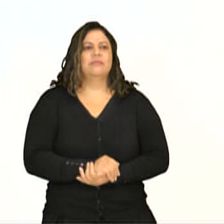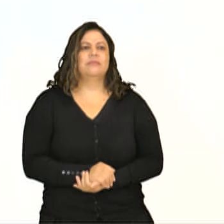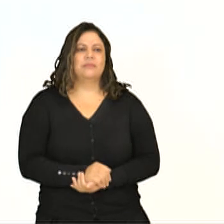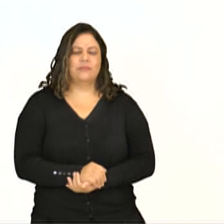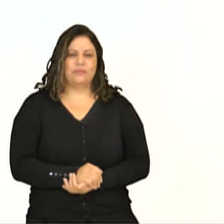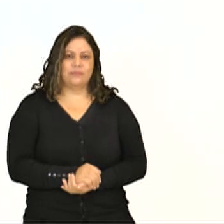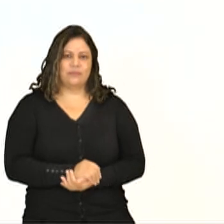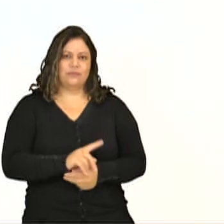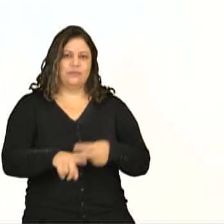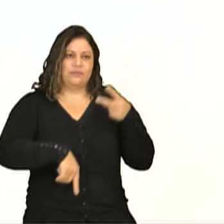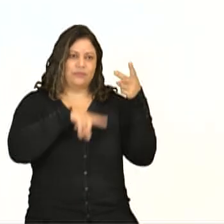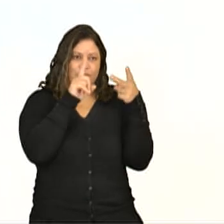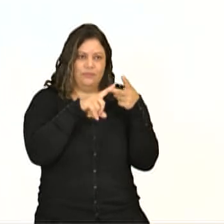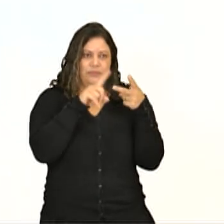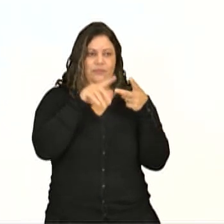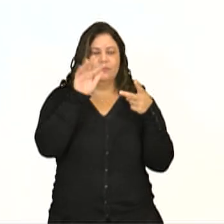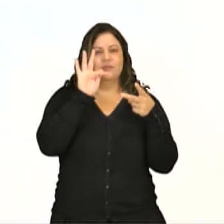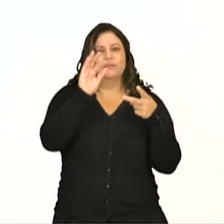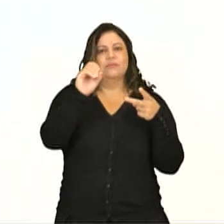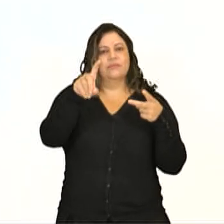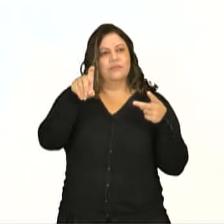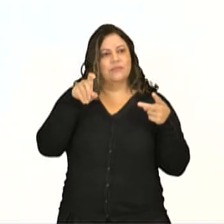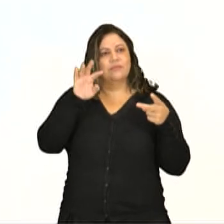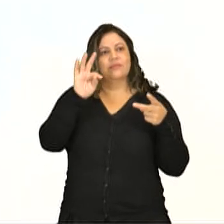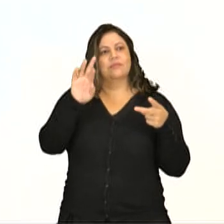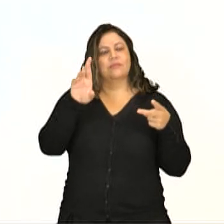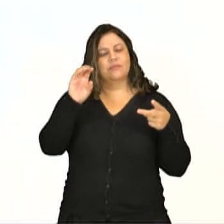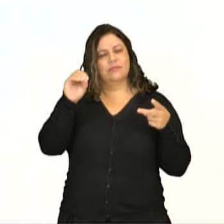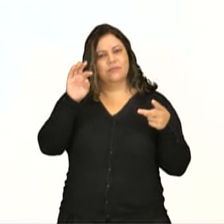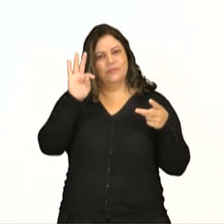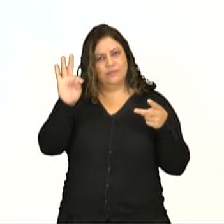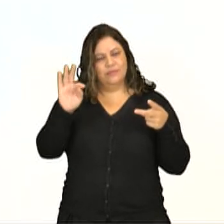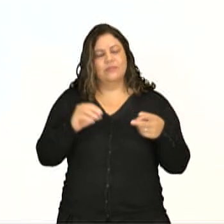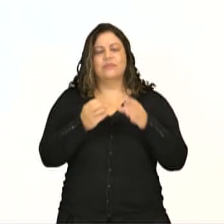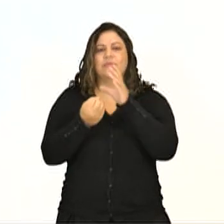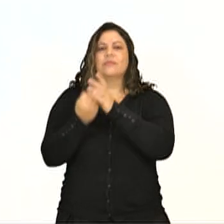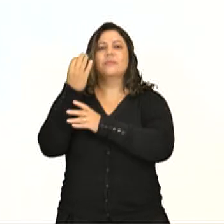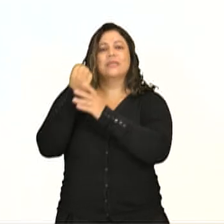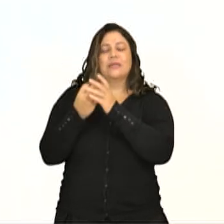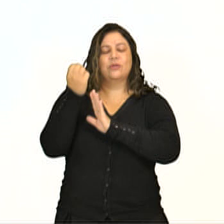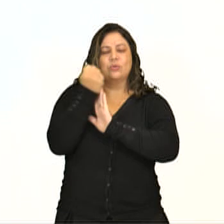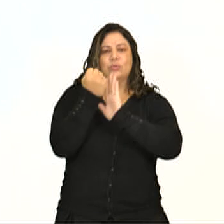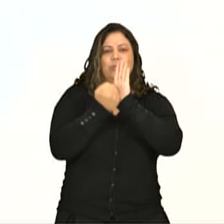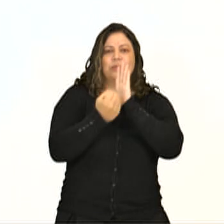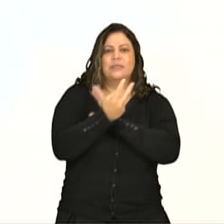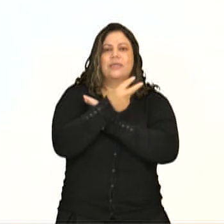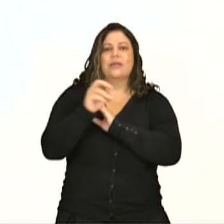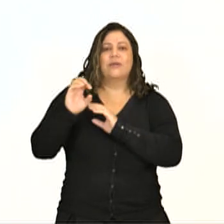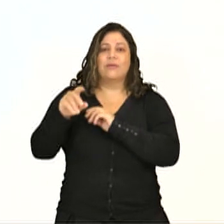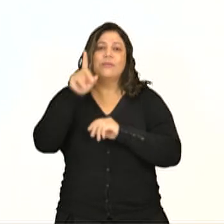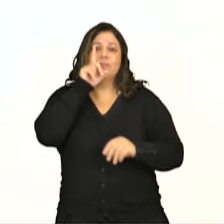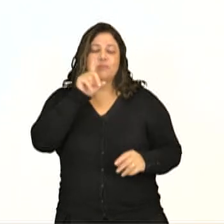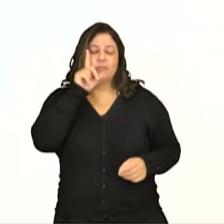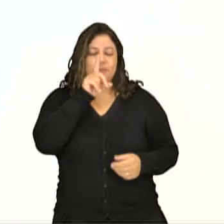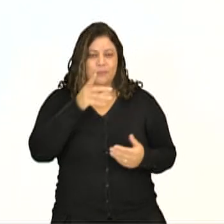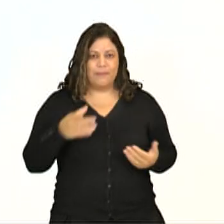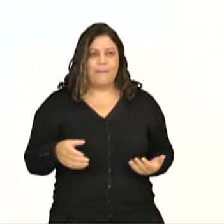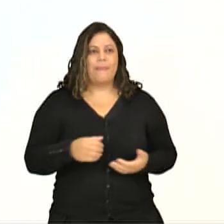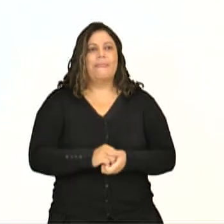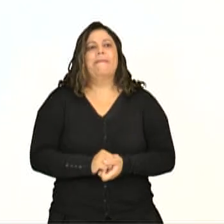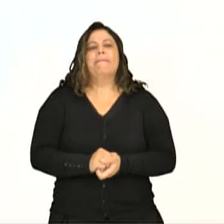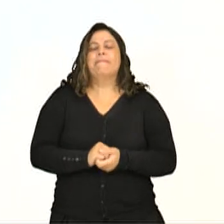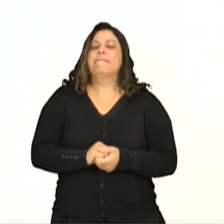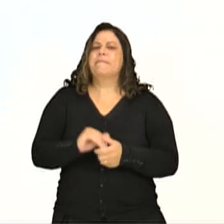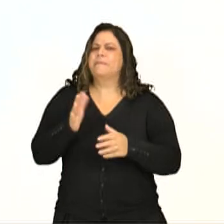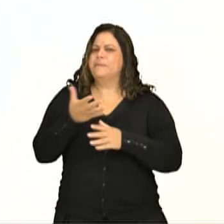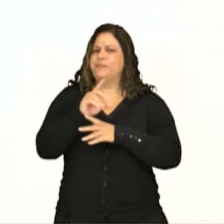Nós vamos para um segundo estilo, então, o Foxtrot. Ele surgiu no início do século XX nos Estados Unidos e lá na